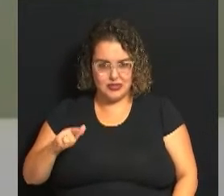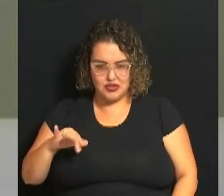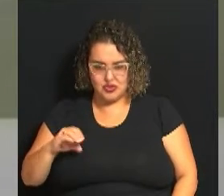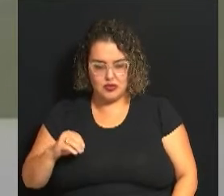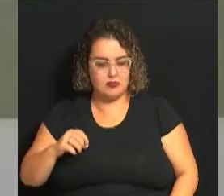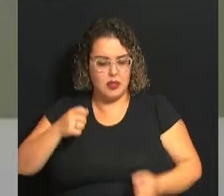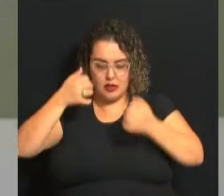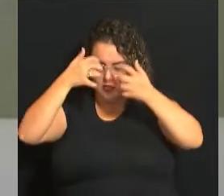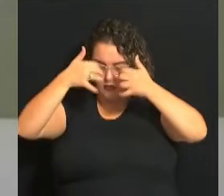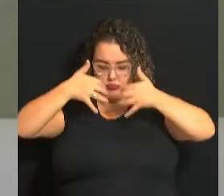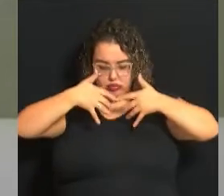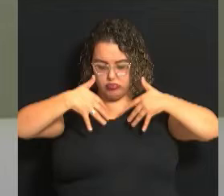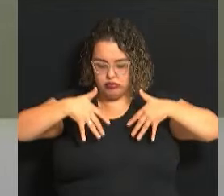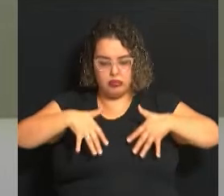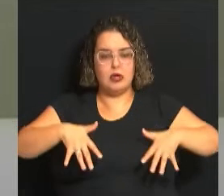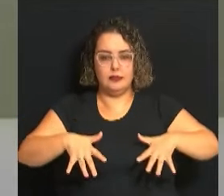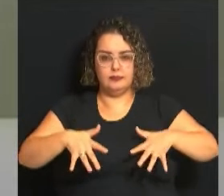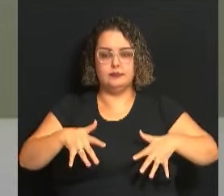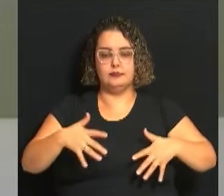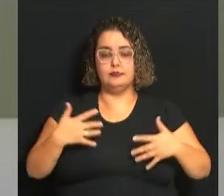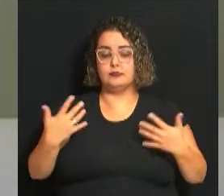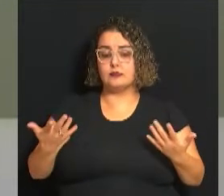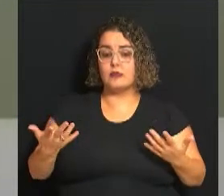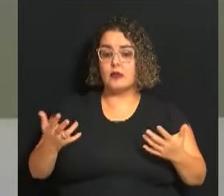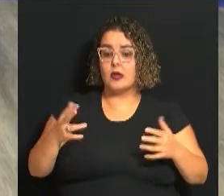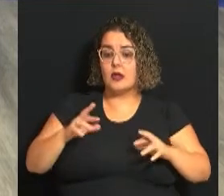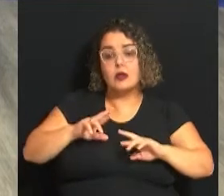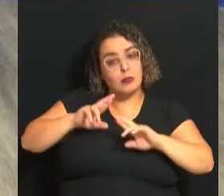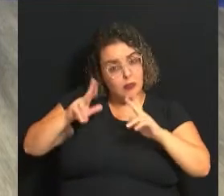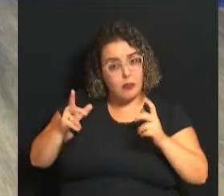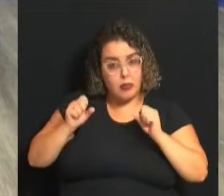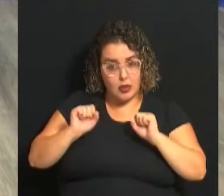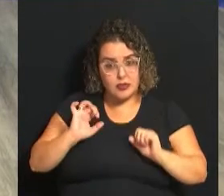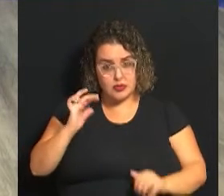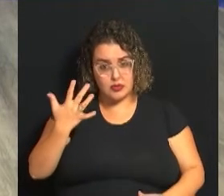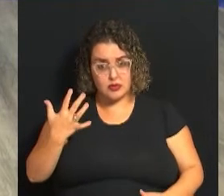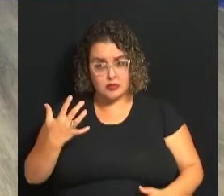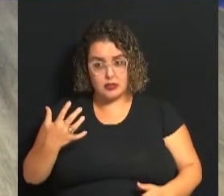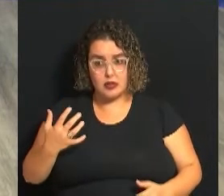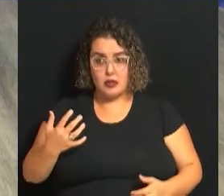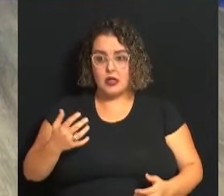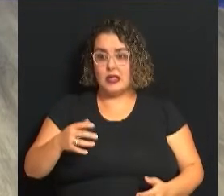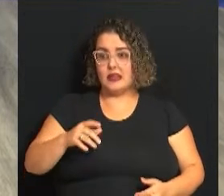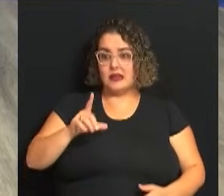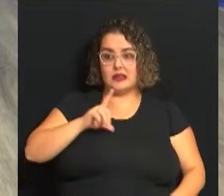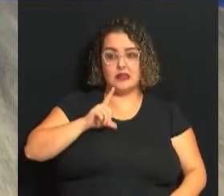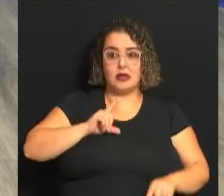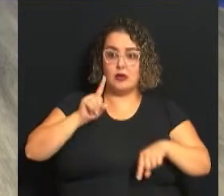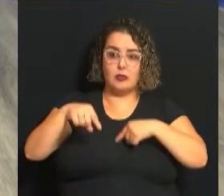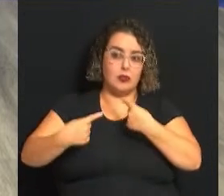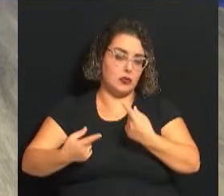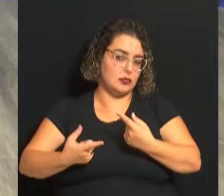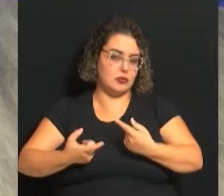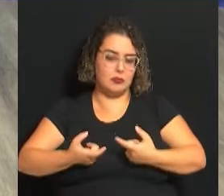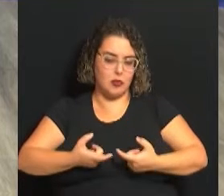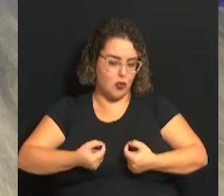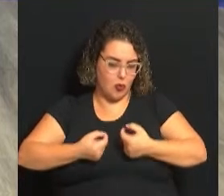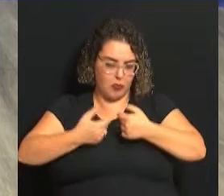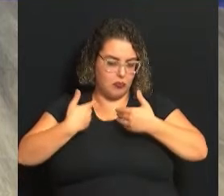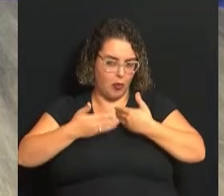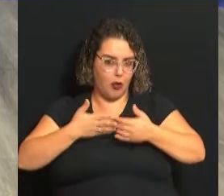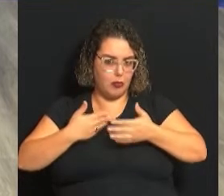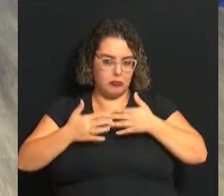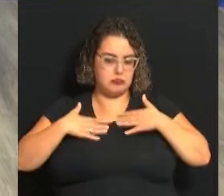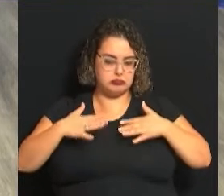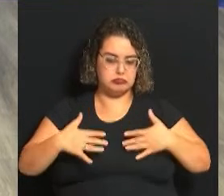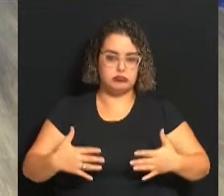então da região cerebral. E o contrário, pode acontecer? A pessoa tem um câncer em qualquer outra parte do corpo